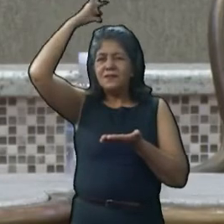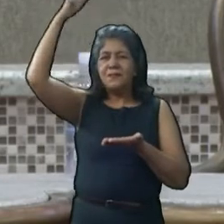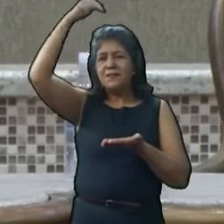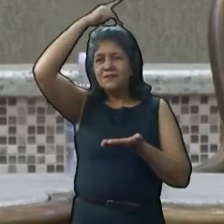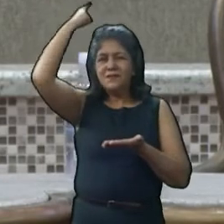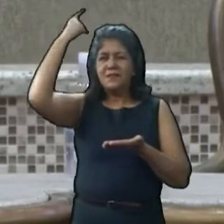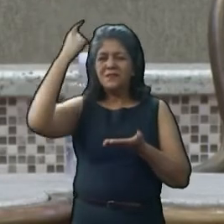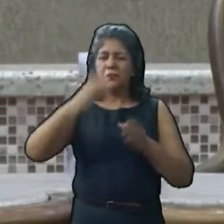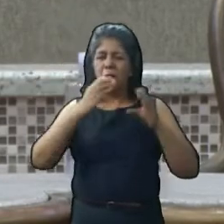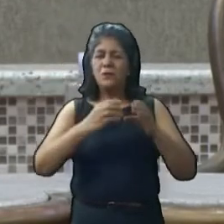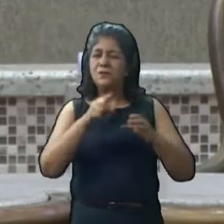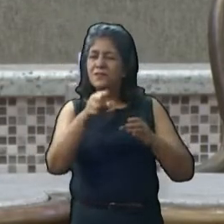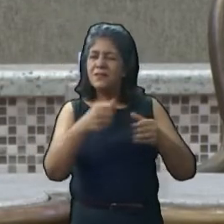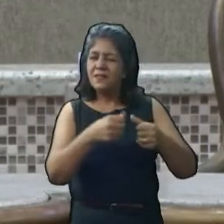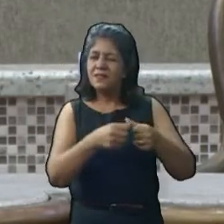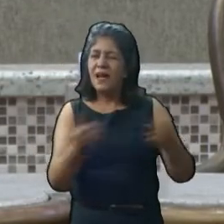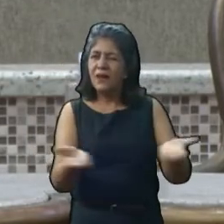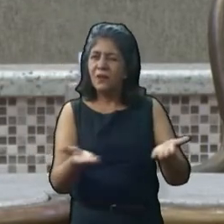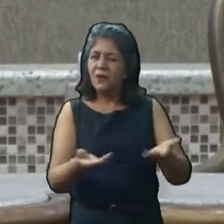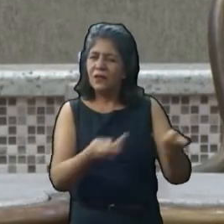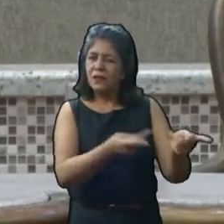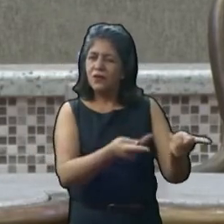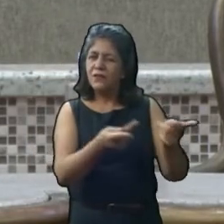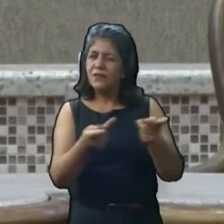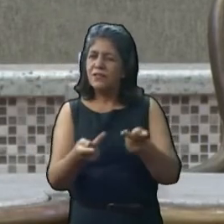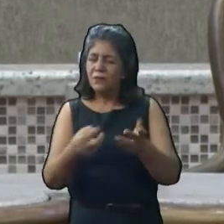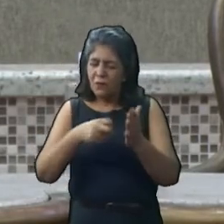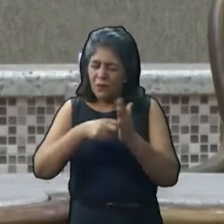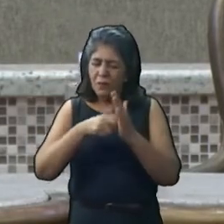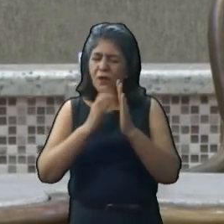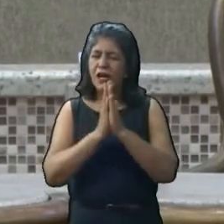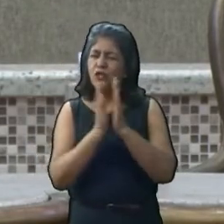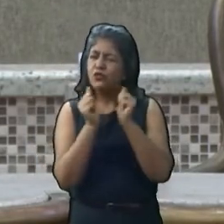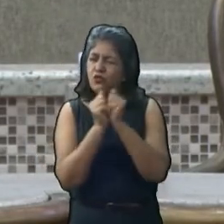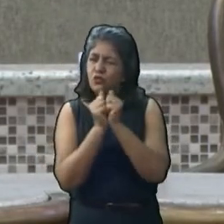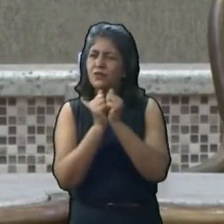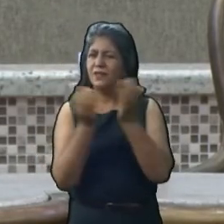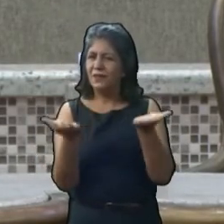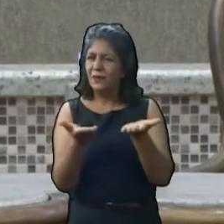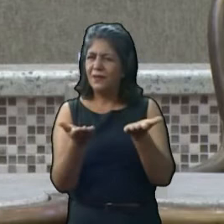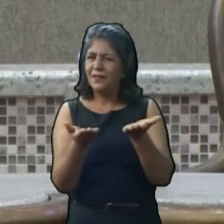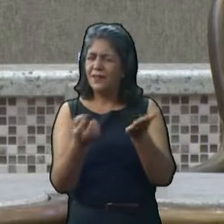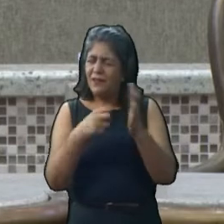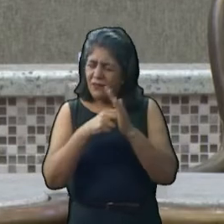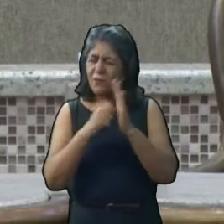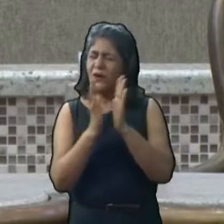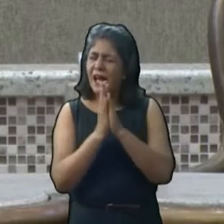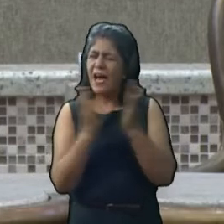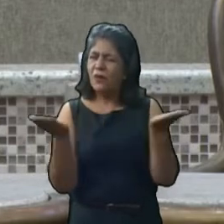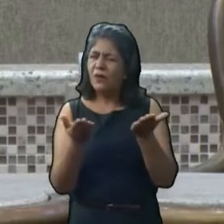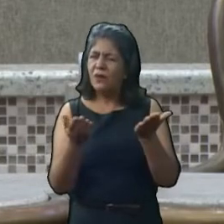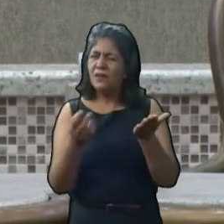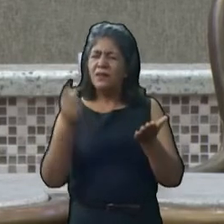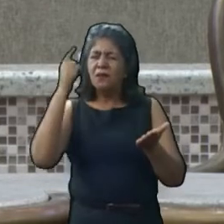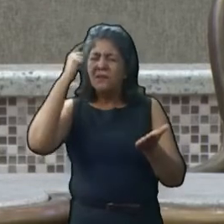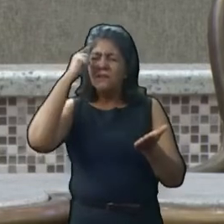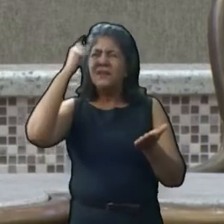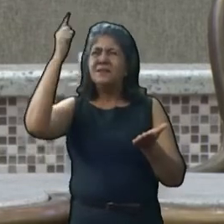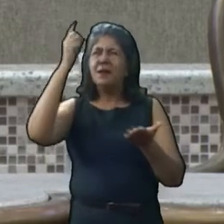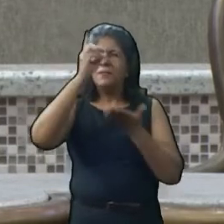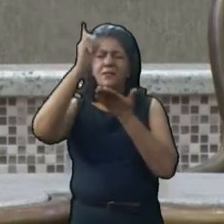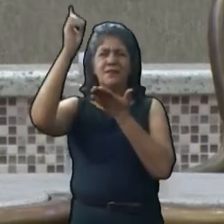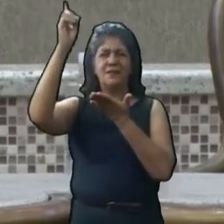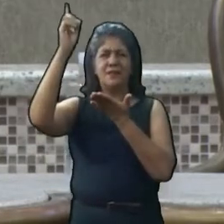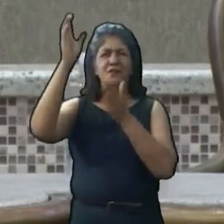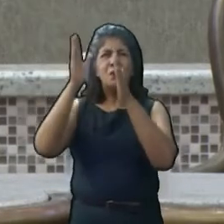onde você estiver nessa hora eu quero te convidar hoje a orarmos juntos agora ore comigo eu levo o teu pensamento a